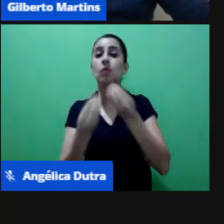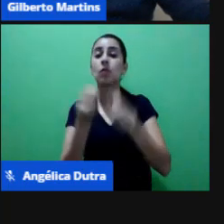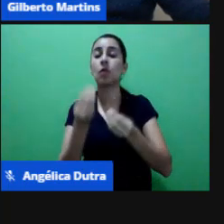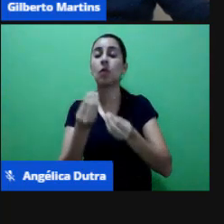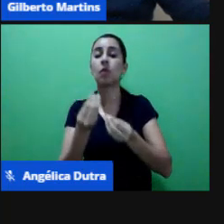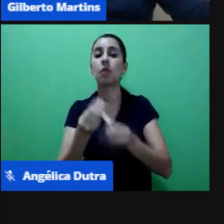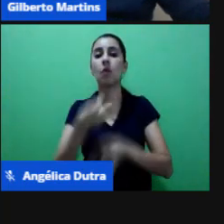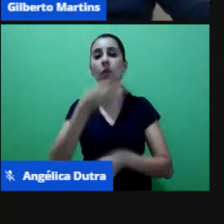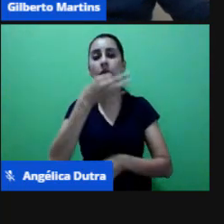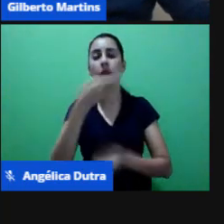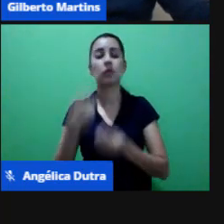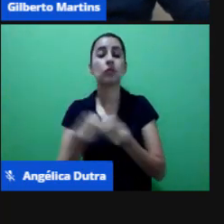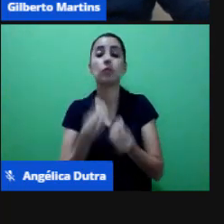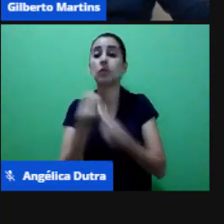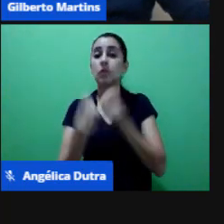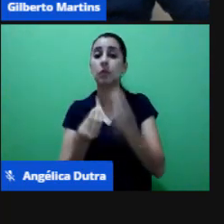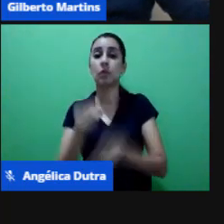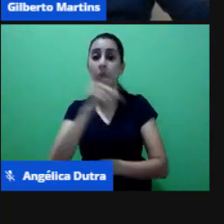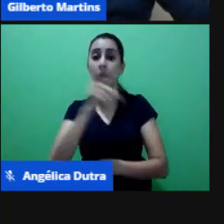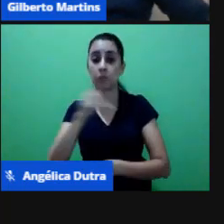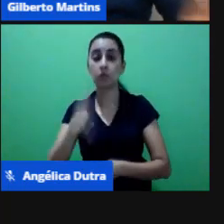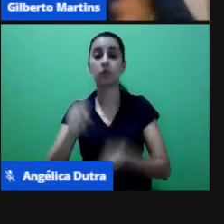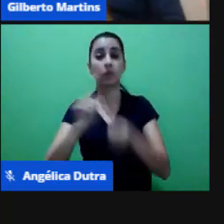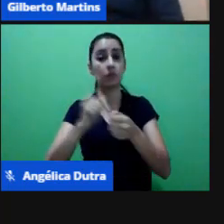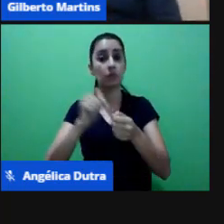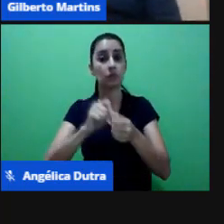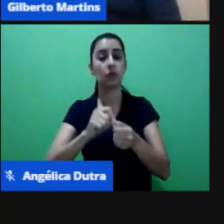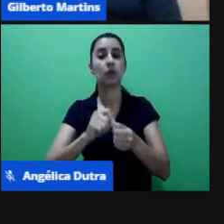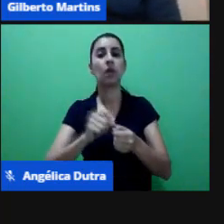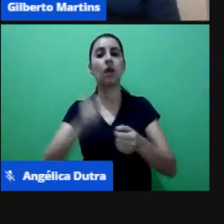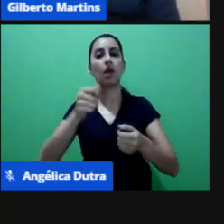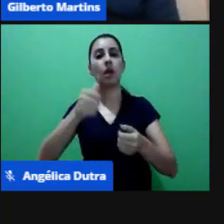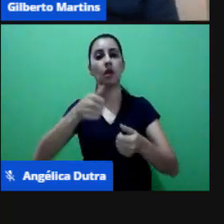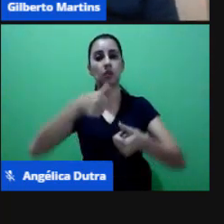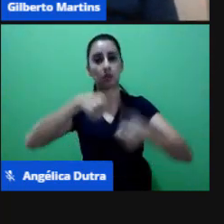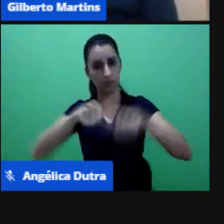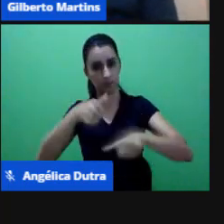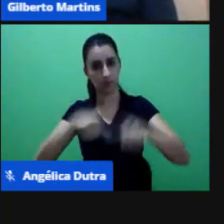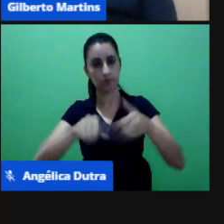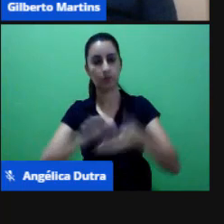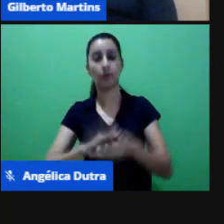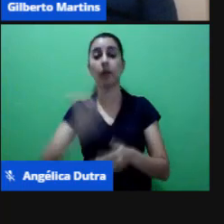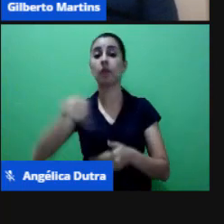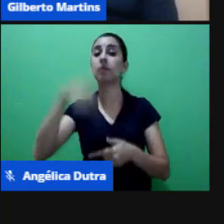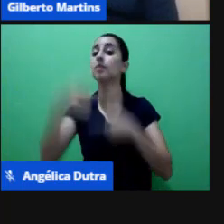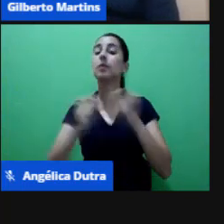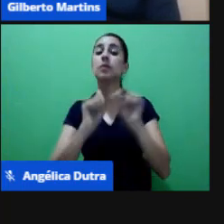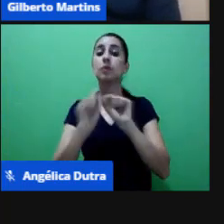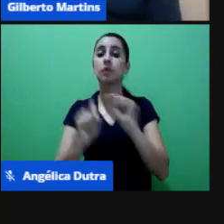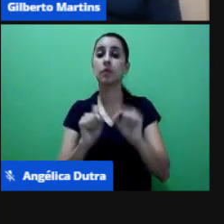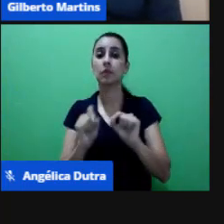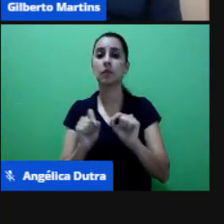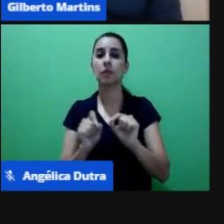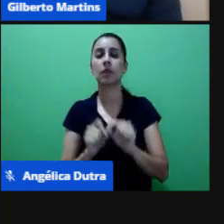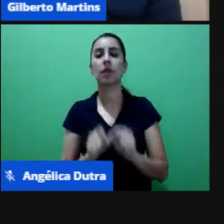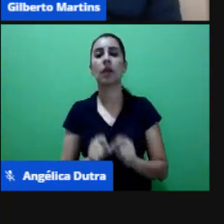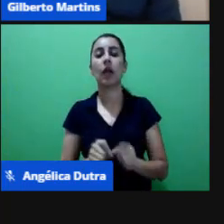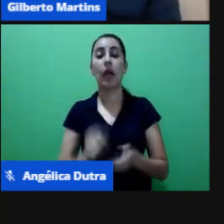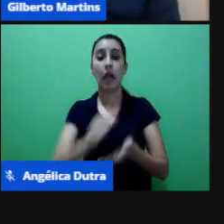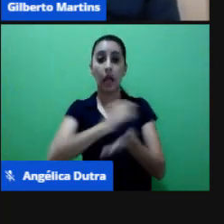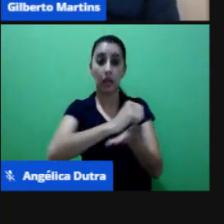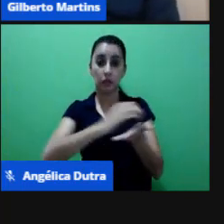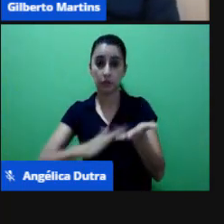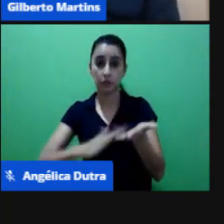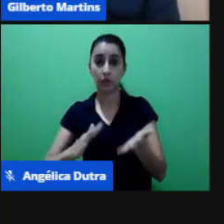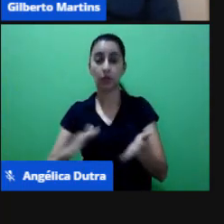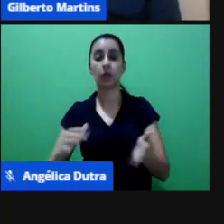realizada pelo professor. Depois disso, o próximo processo será o processo de recolhimento dessas